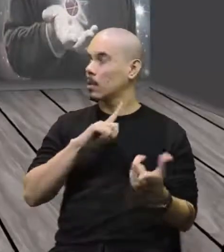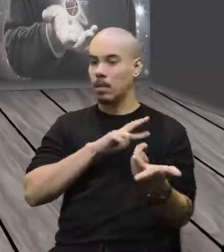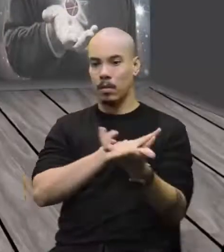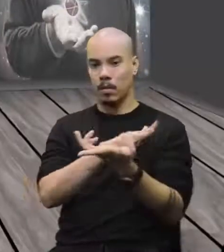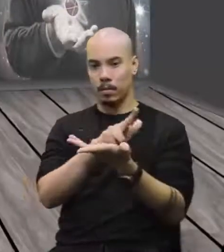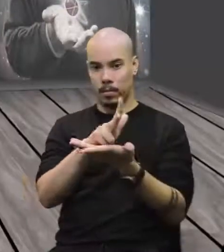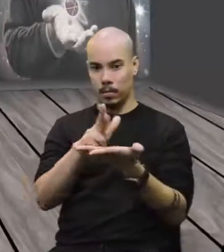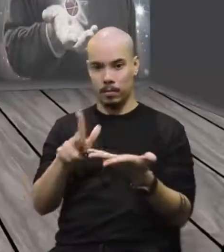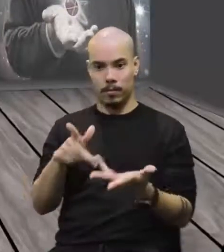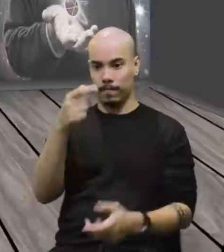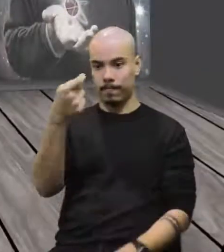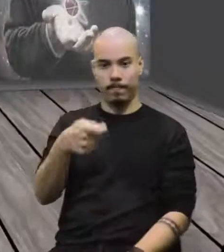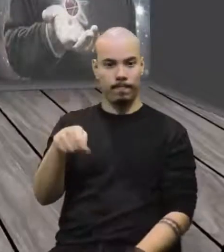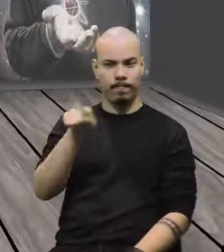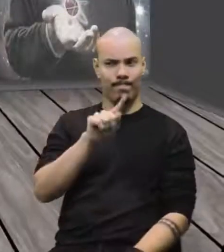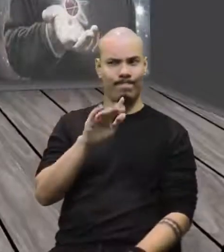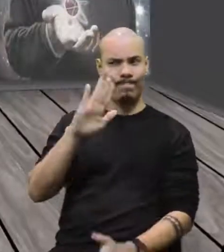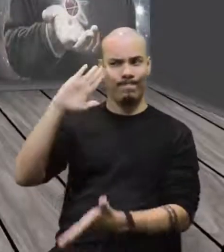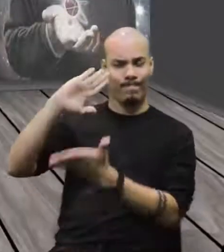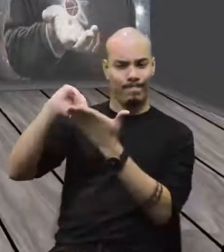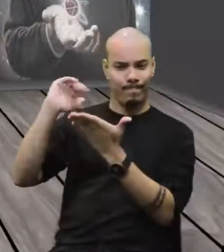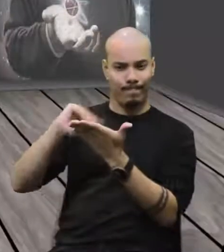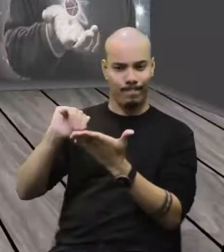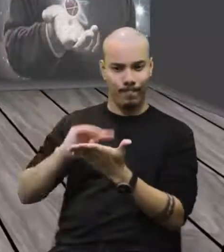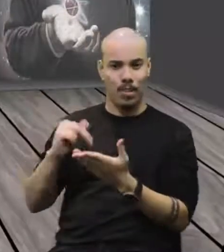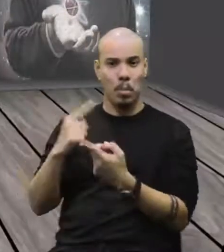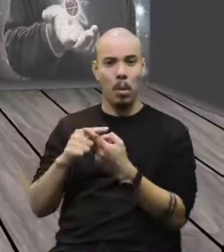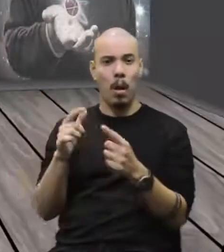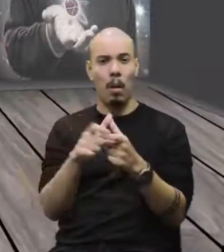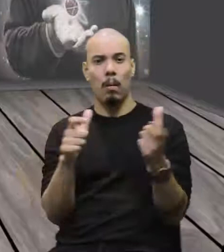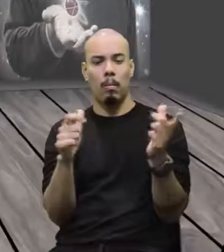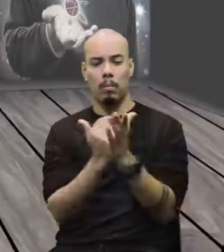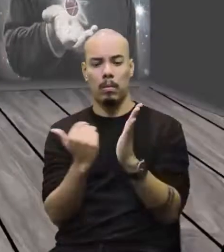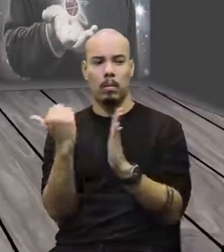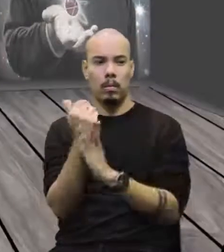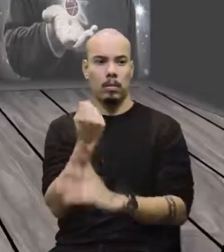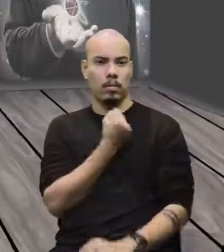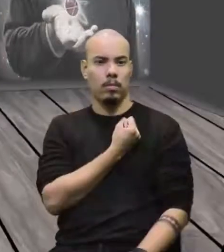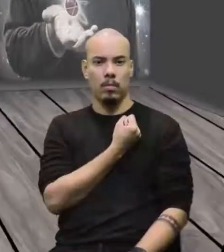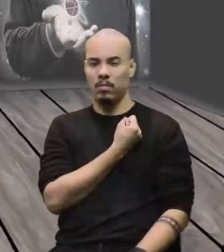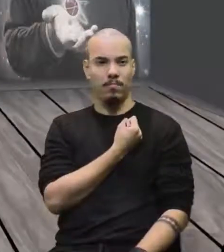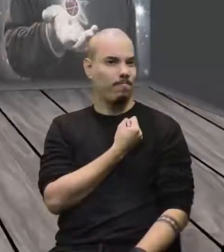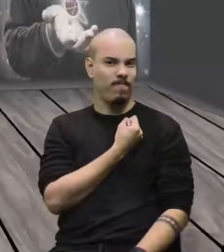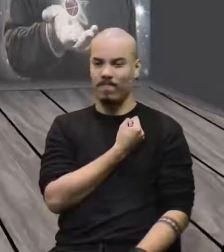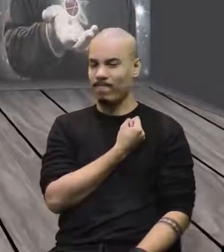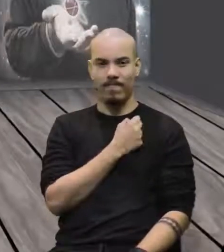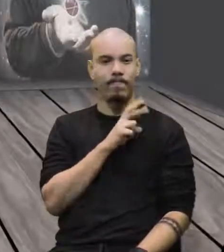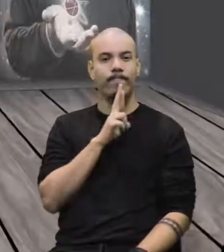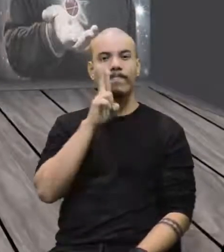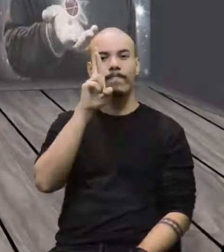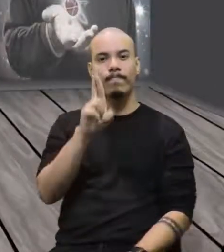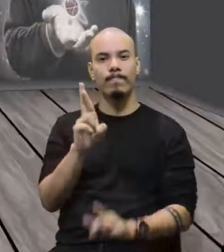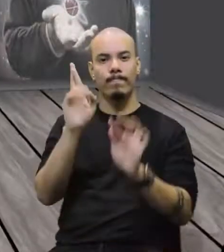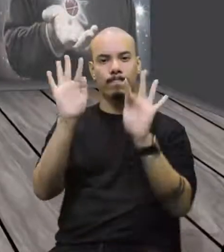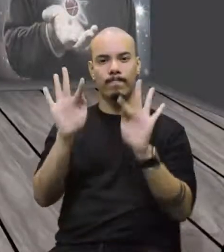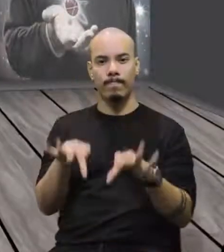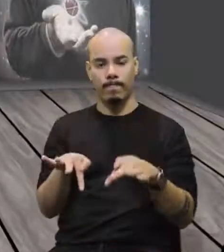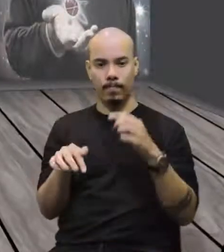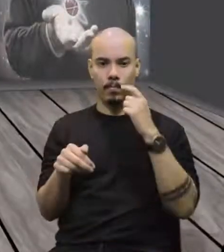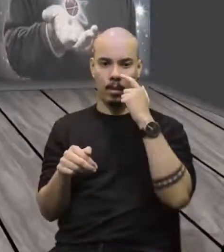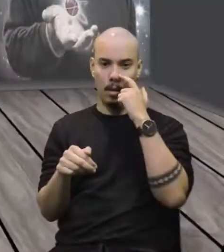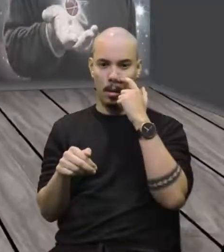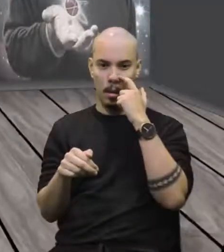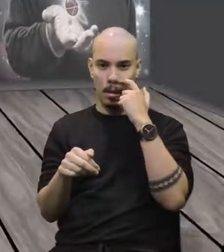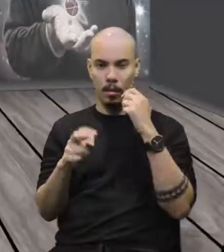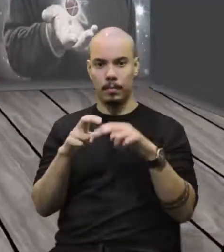que eles não precisam estar ali. Só vai aumentar o valor numérico, mas a resposta final. Eu vou